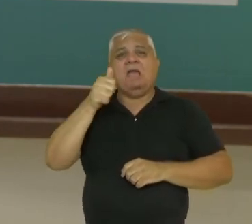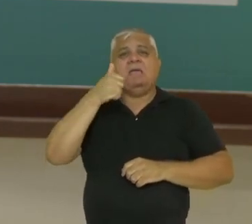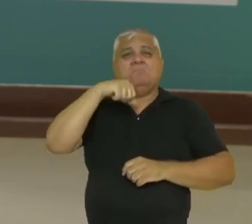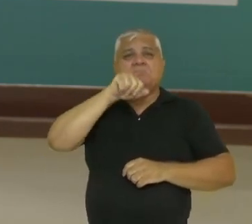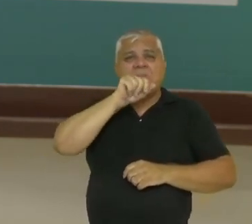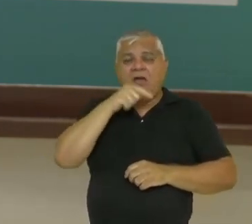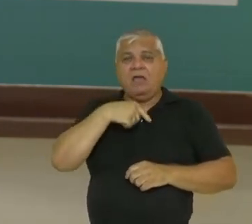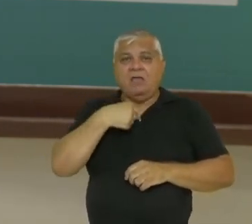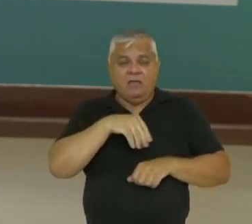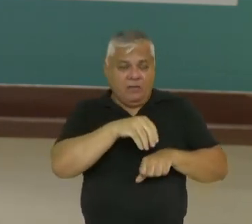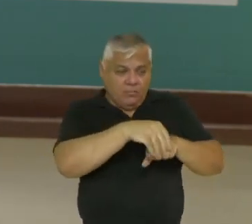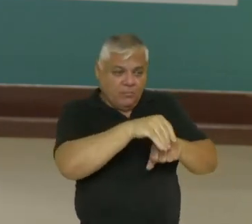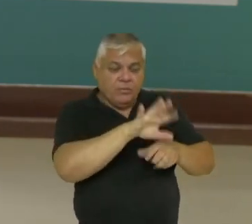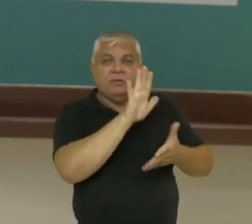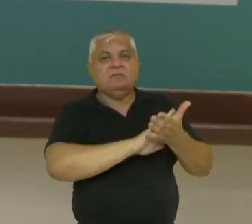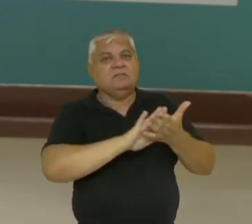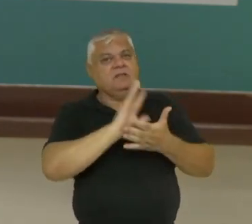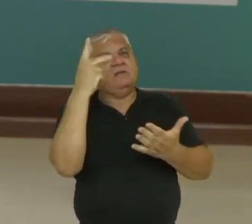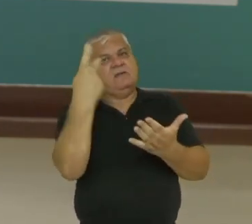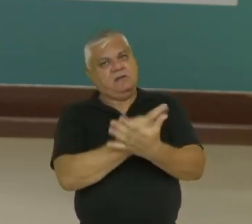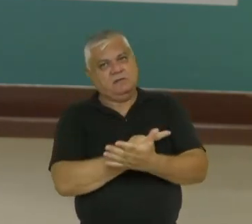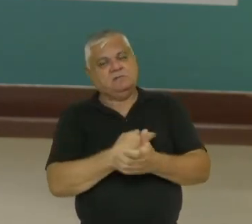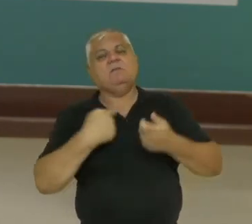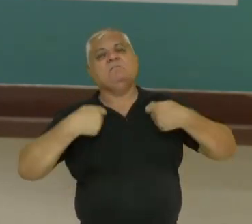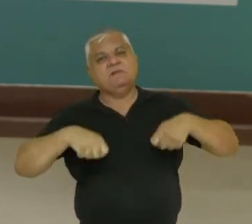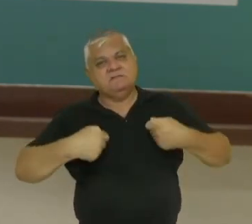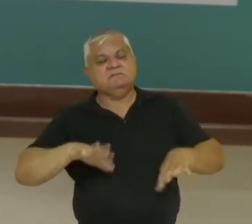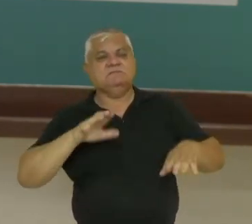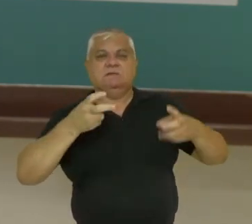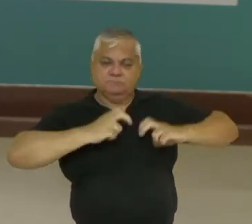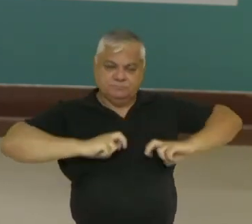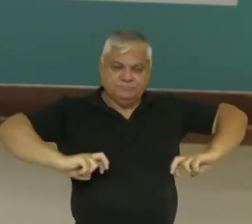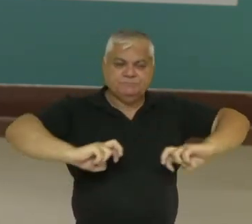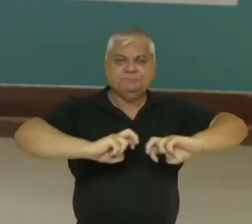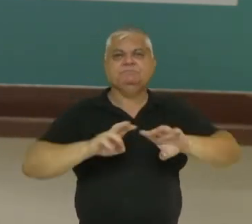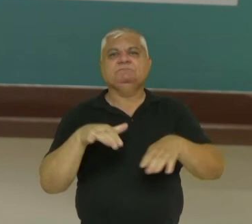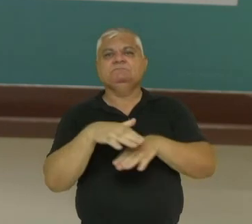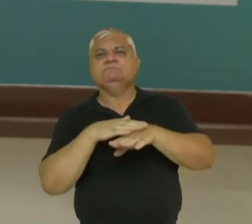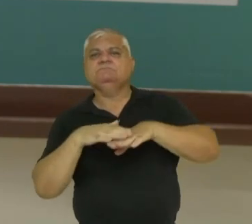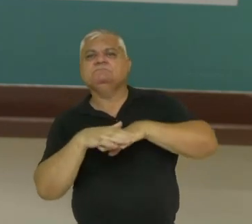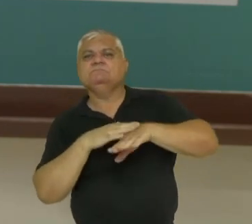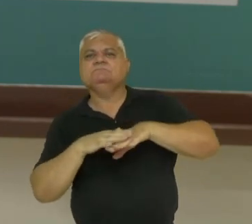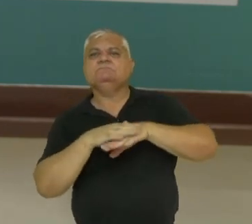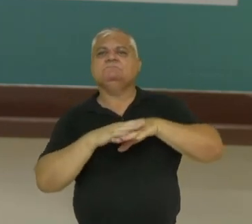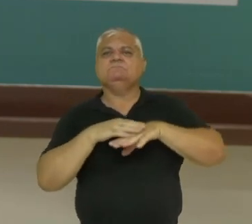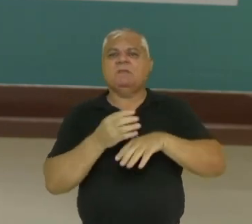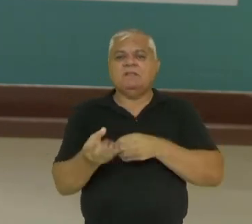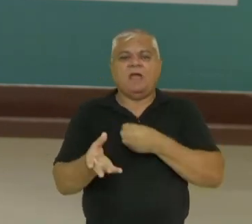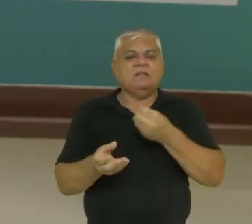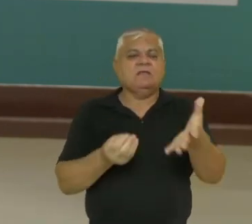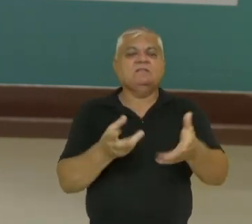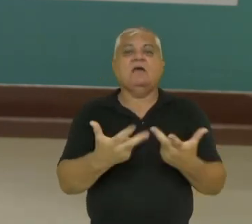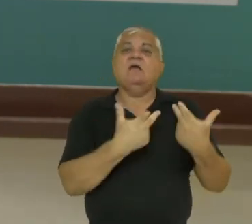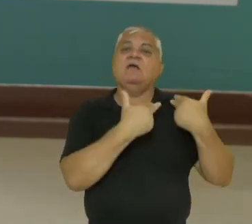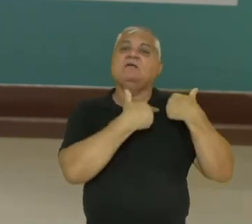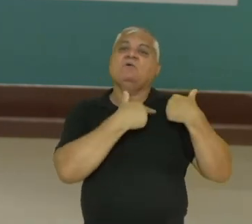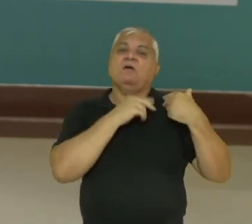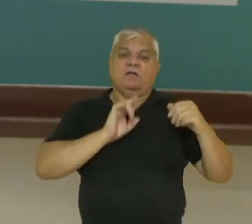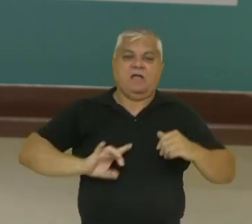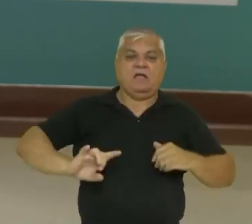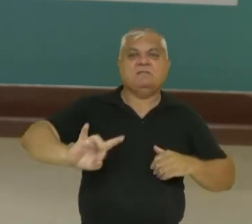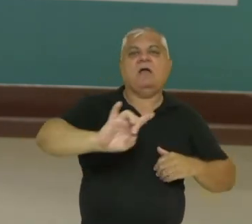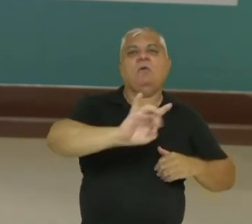discutir, colocar responsabilidade sobre todo mundo no que a gente chama de orçamento familiar. Tanto que o nome